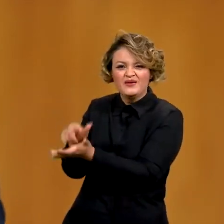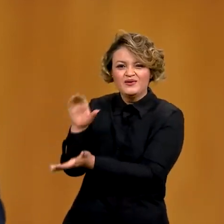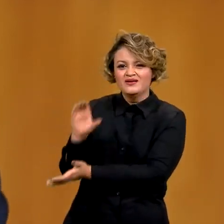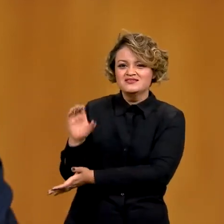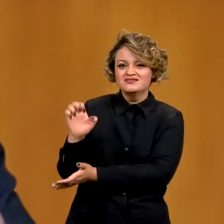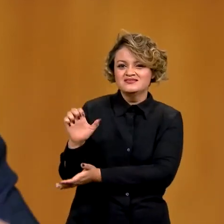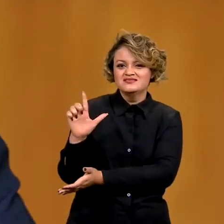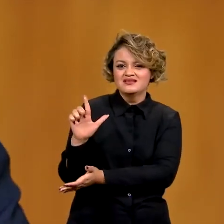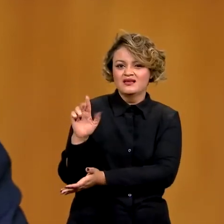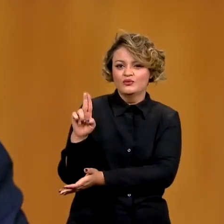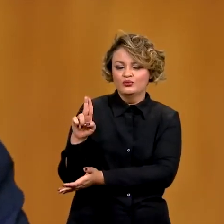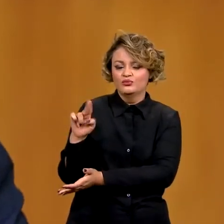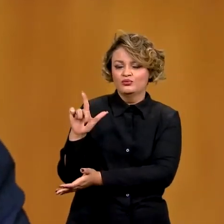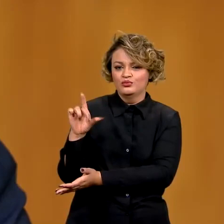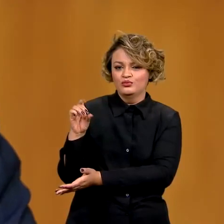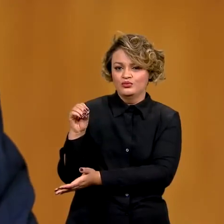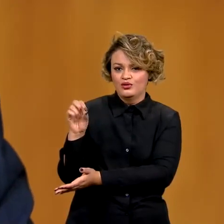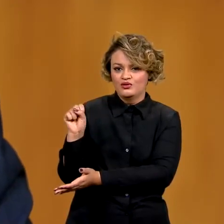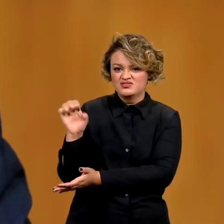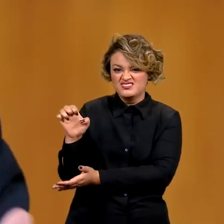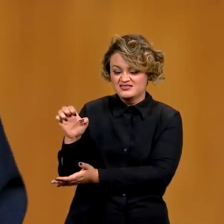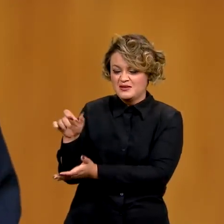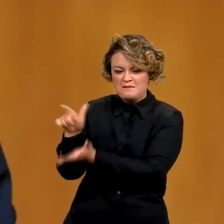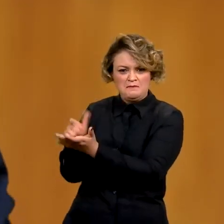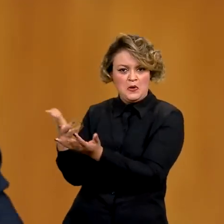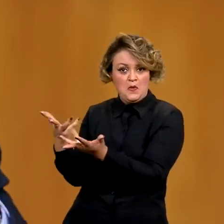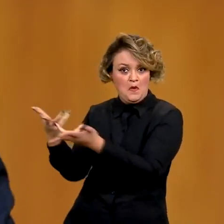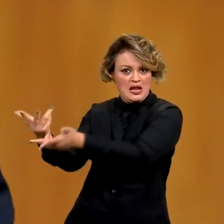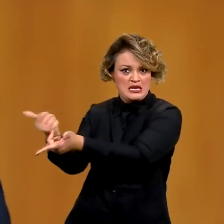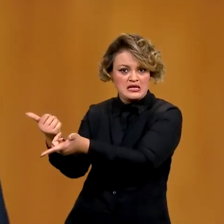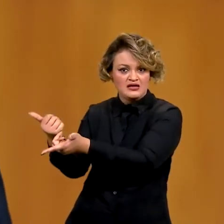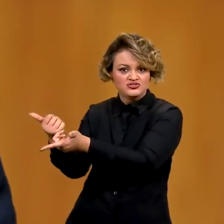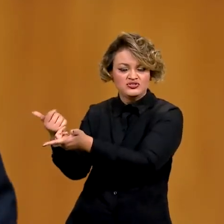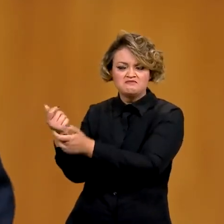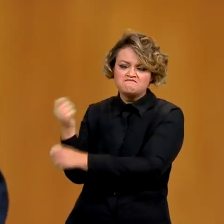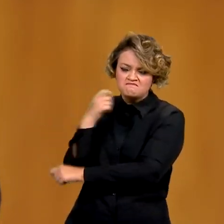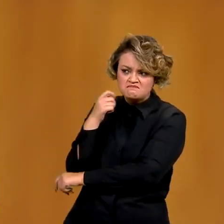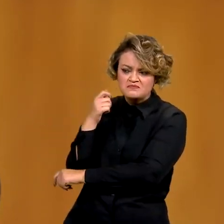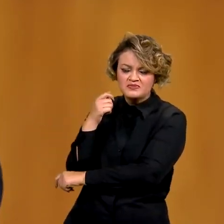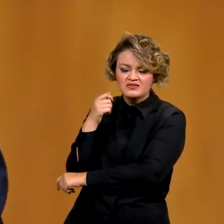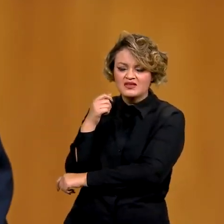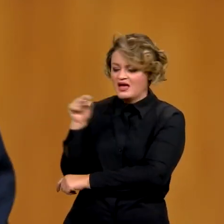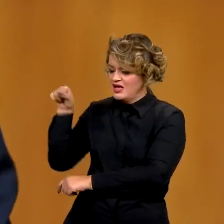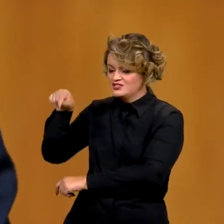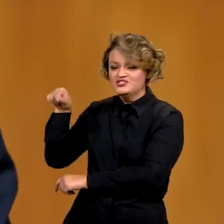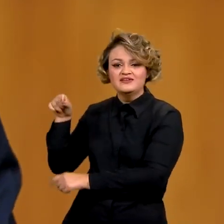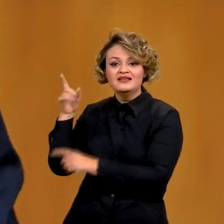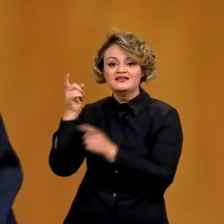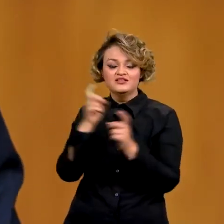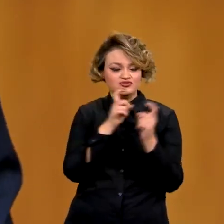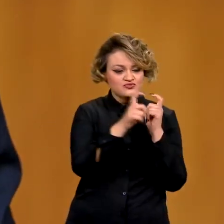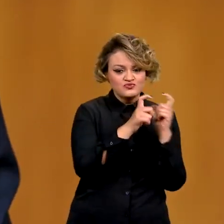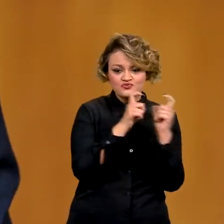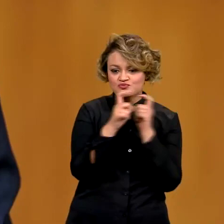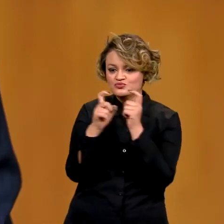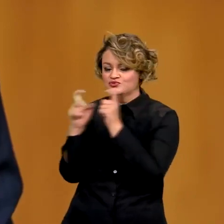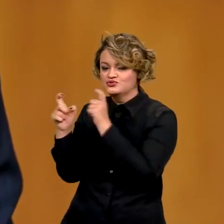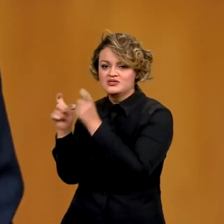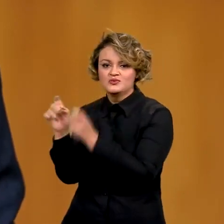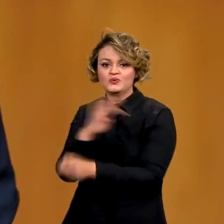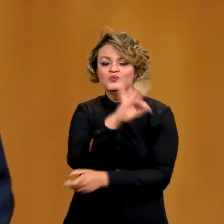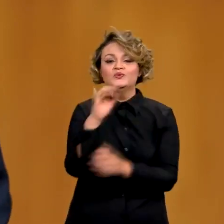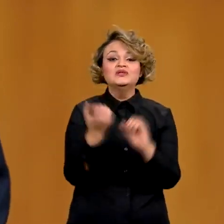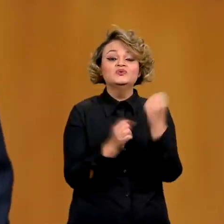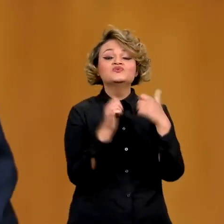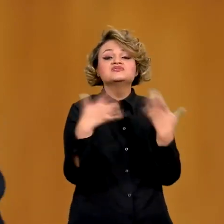com papel sabe de defina qualidade não apenas exportando celulose a gente vai ter que discutir Que tipo de indústria